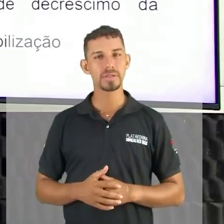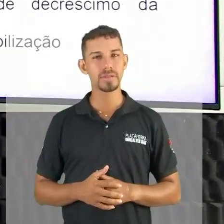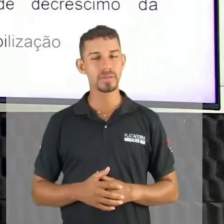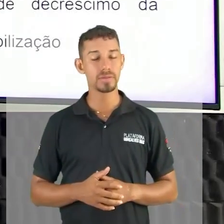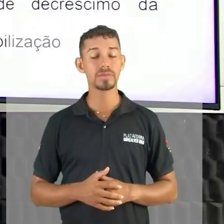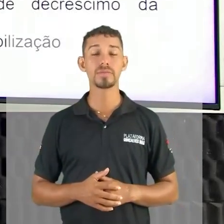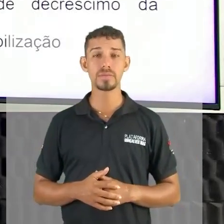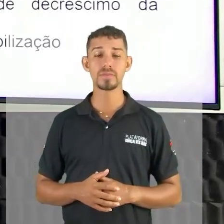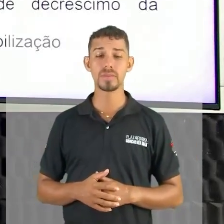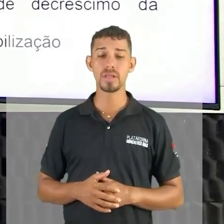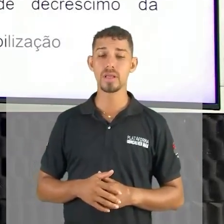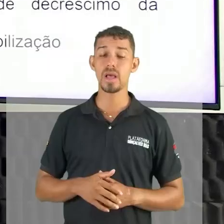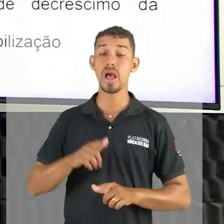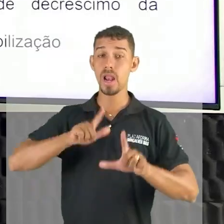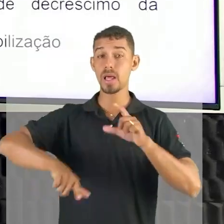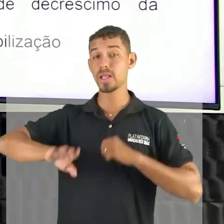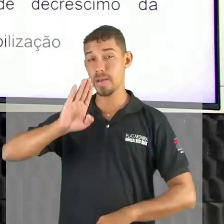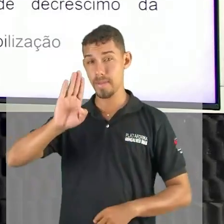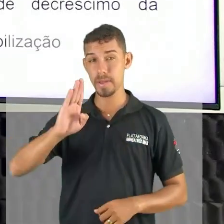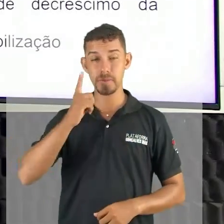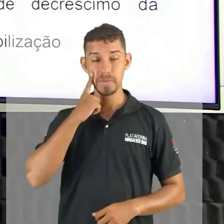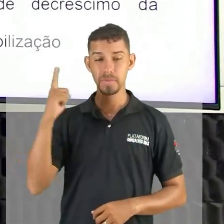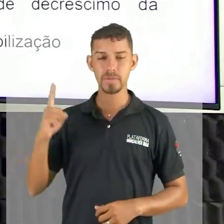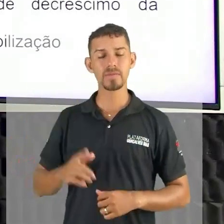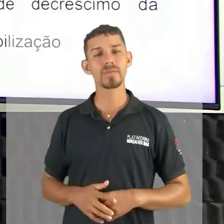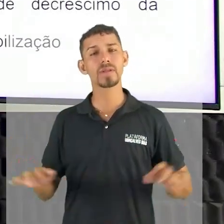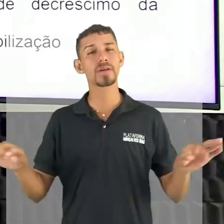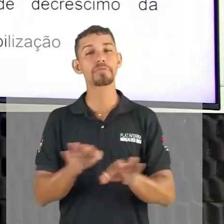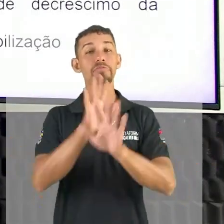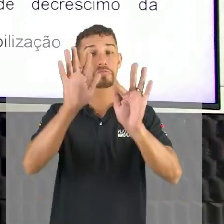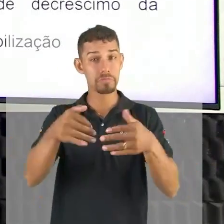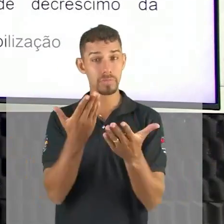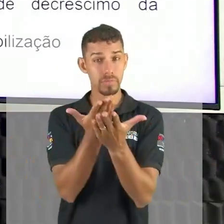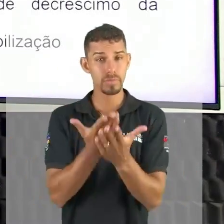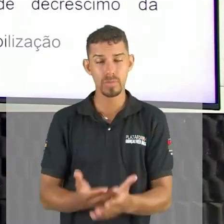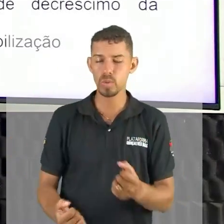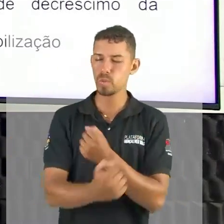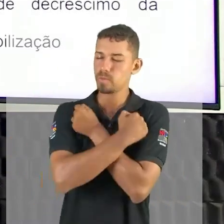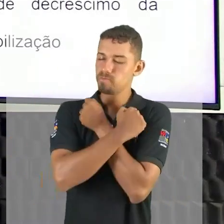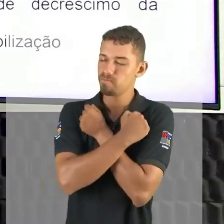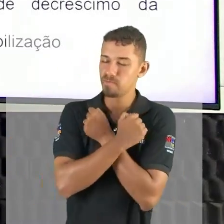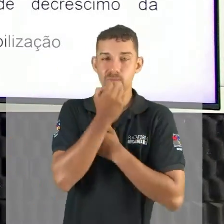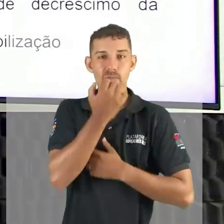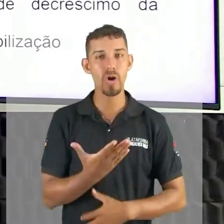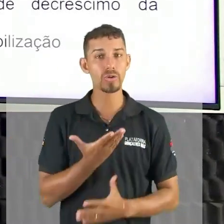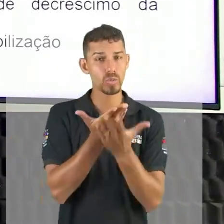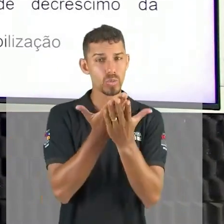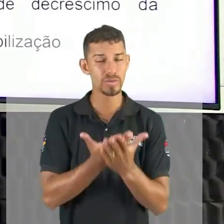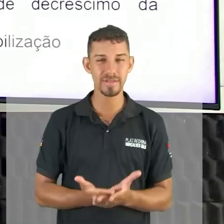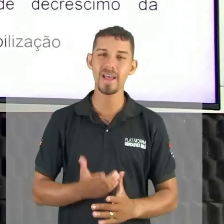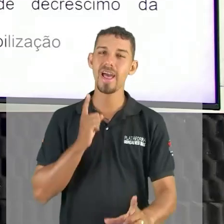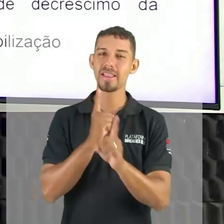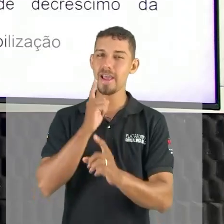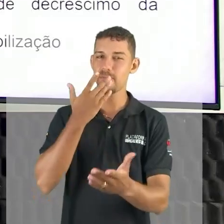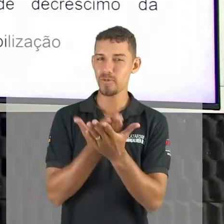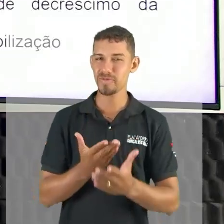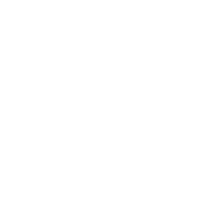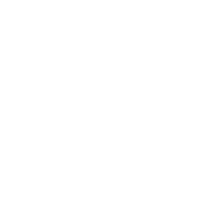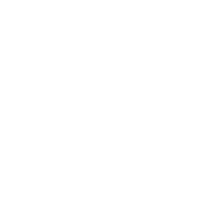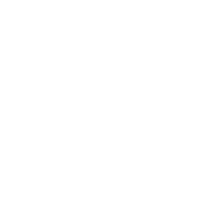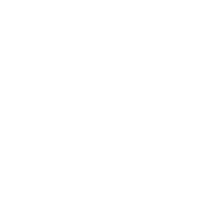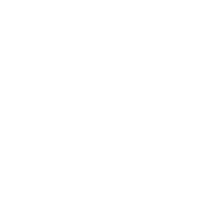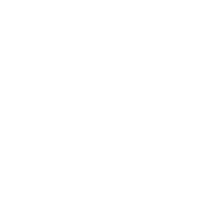mais delongas, letra B, resposta da nossa questão. Eu fico por aqui, deixo um grande abraço, bons estudos e até a próxima.